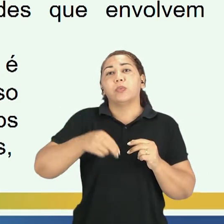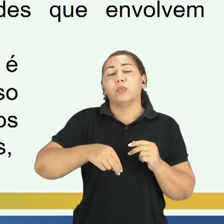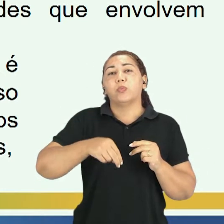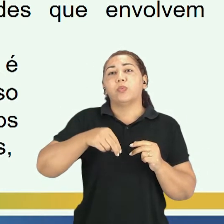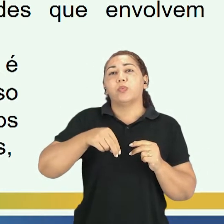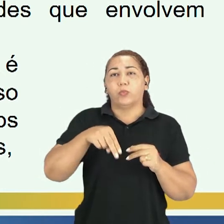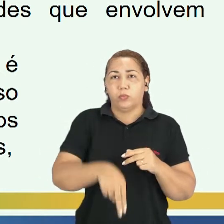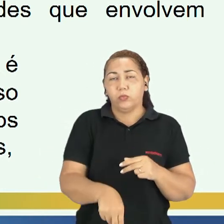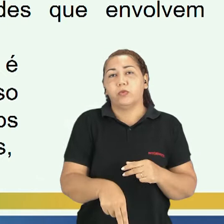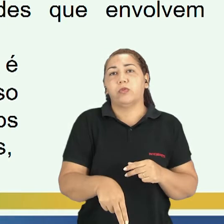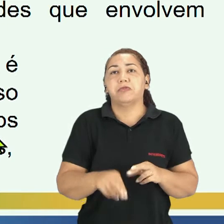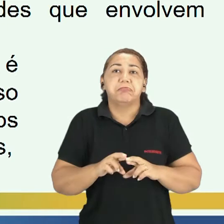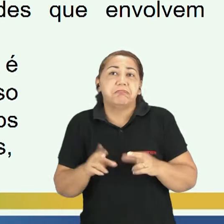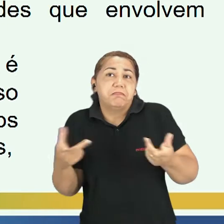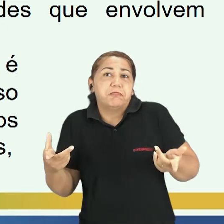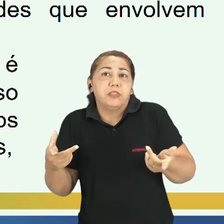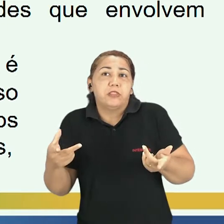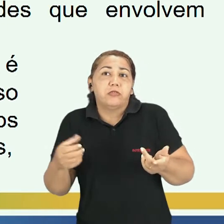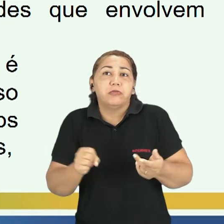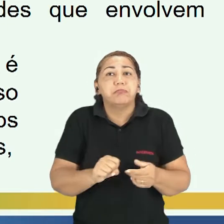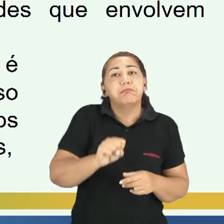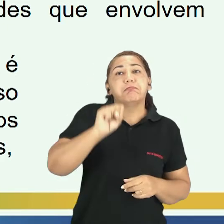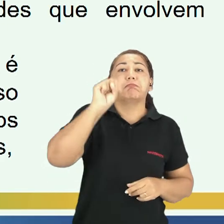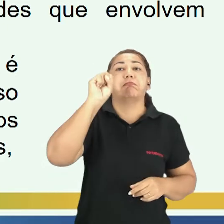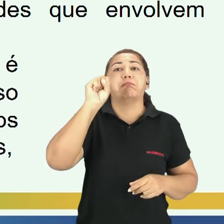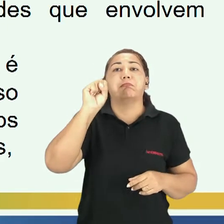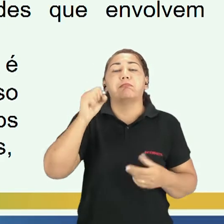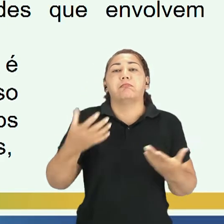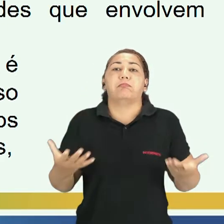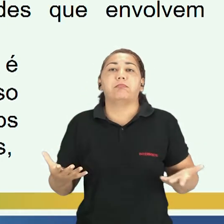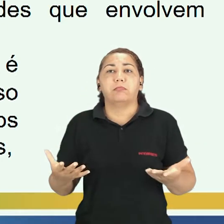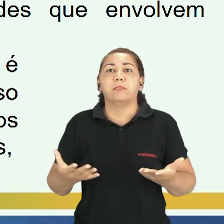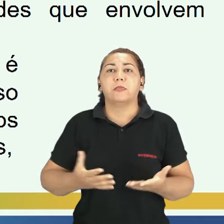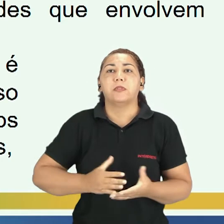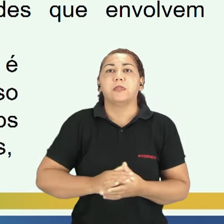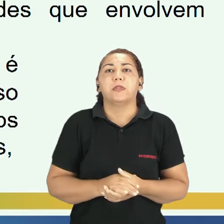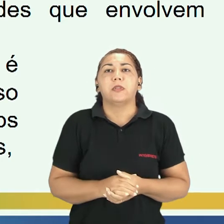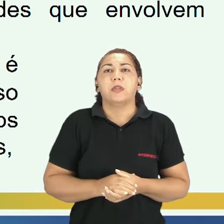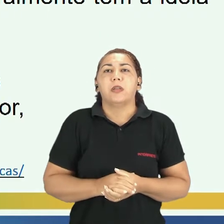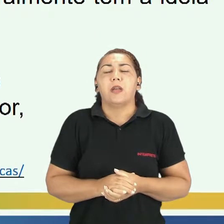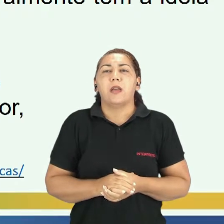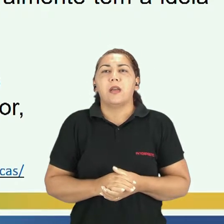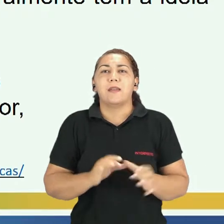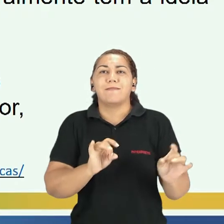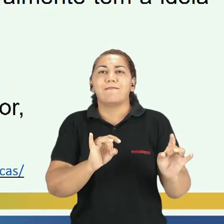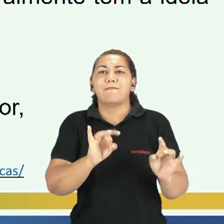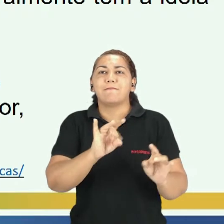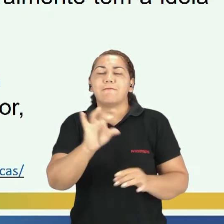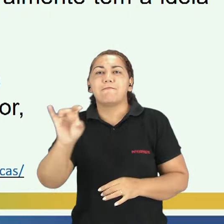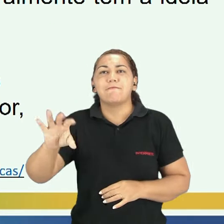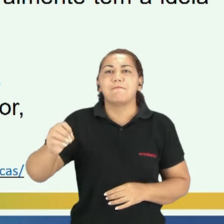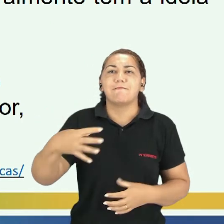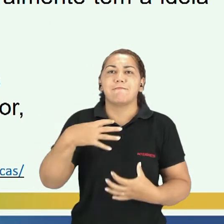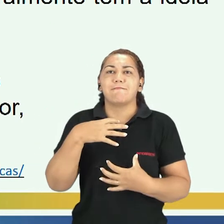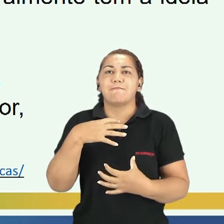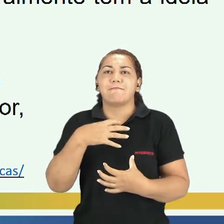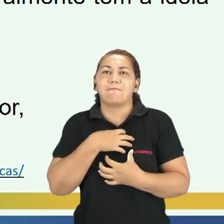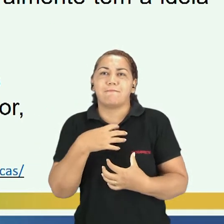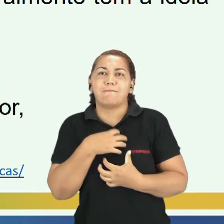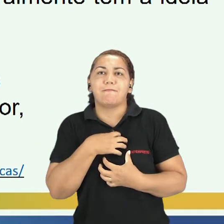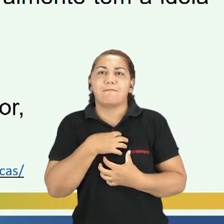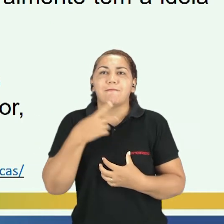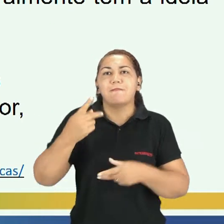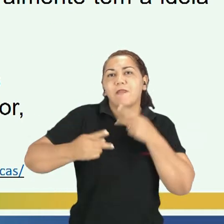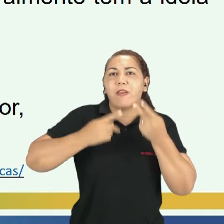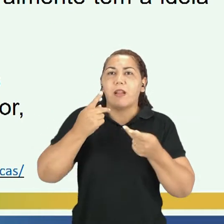nos atos comunicativos, os falantes da língua vão determinando expressões, sotaques